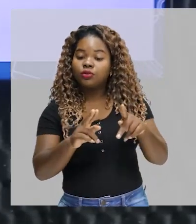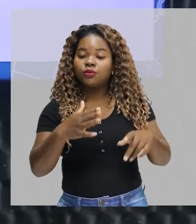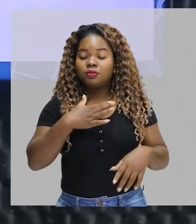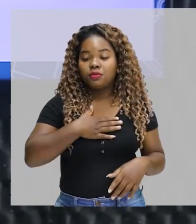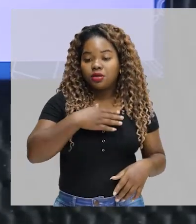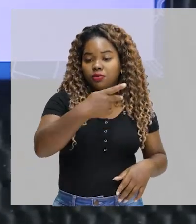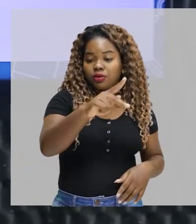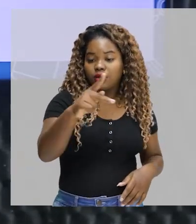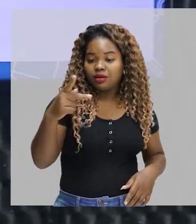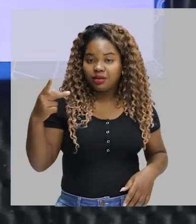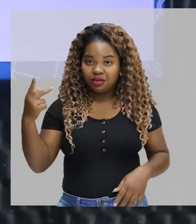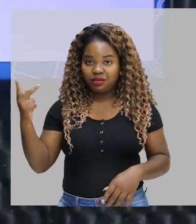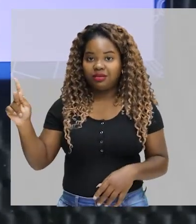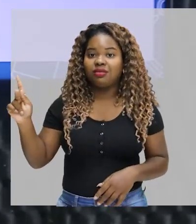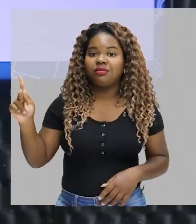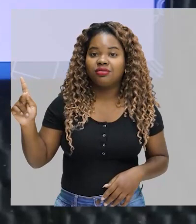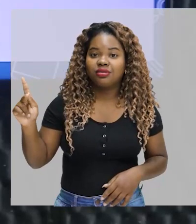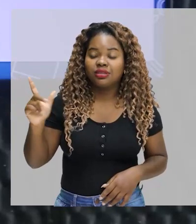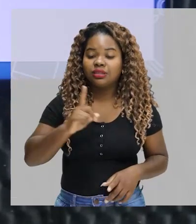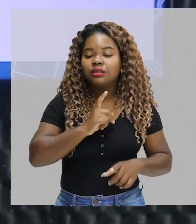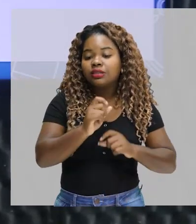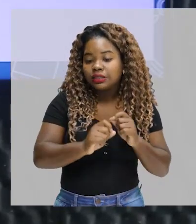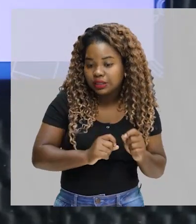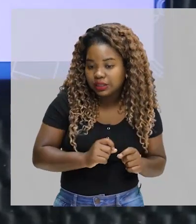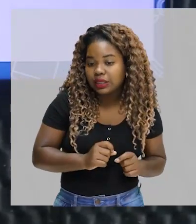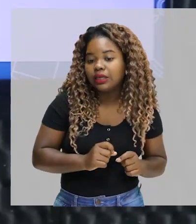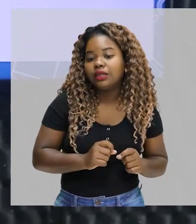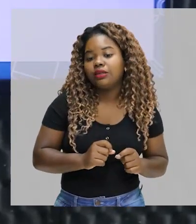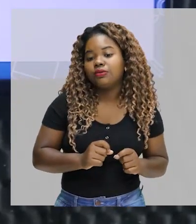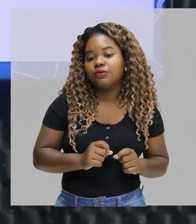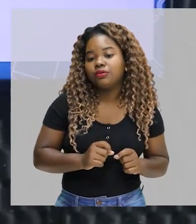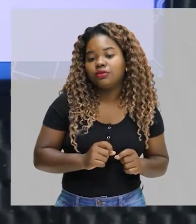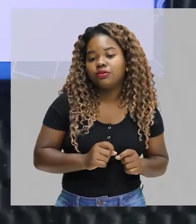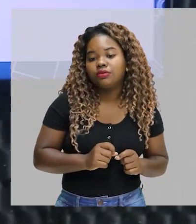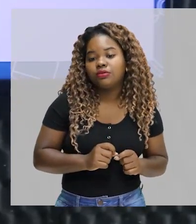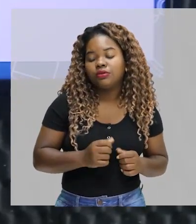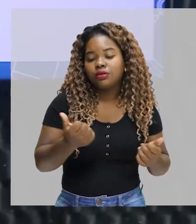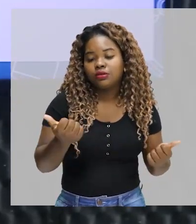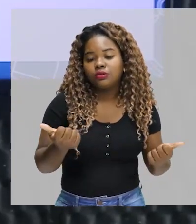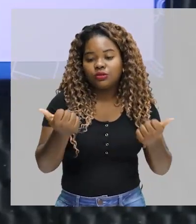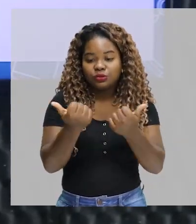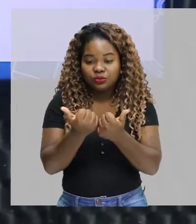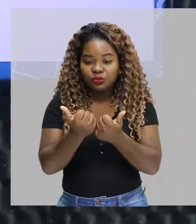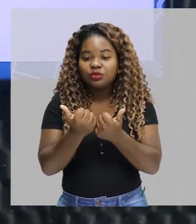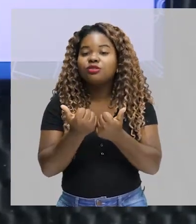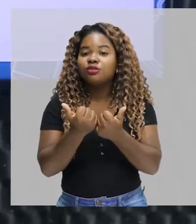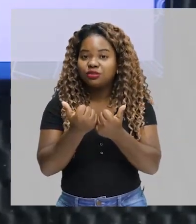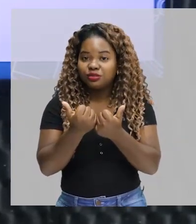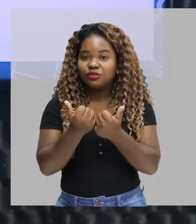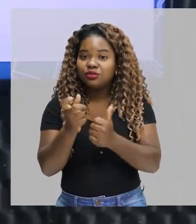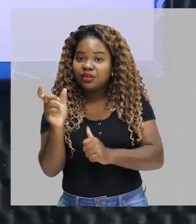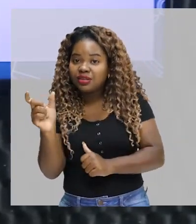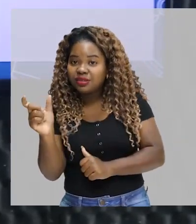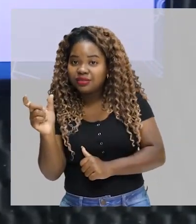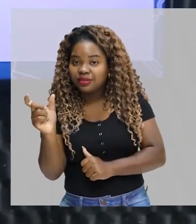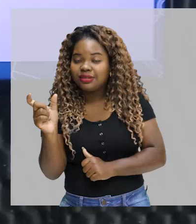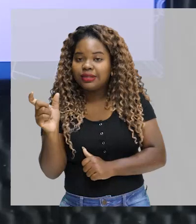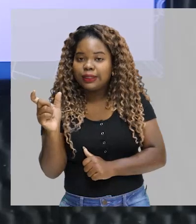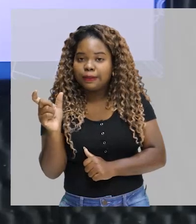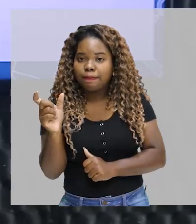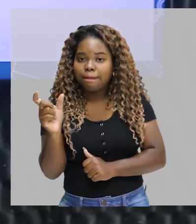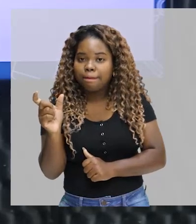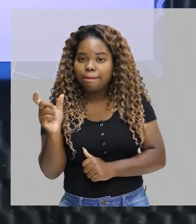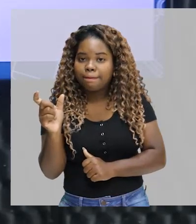possessivo, eu vou indicar a posse, só que o pronome, ele substitui o termo. Ele indica a posse,